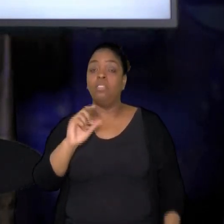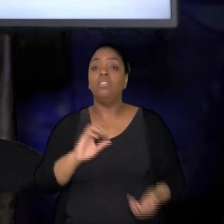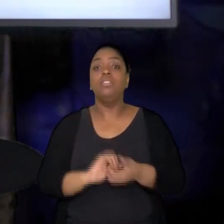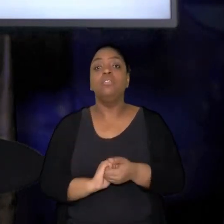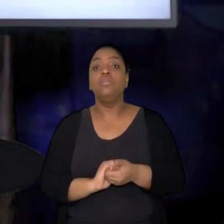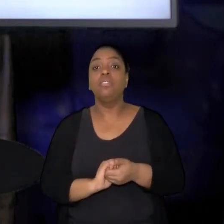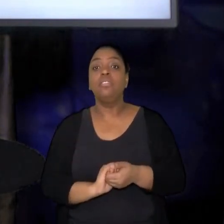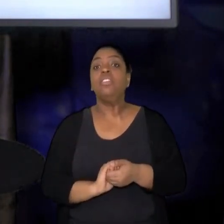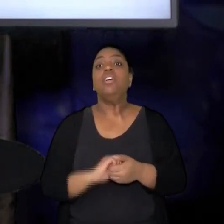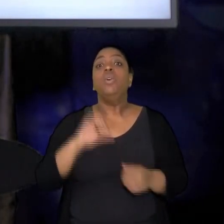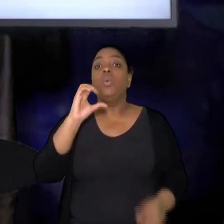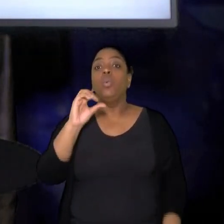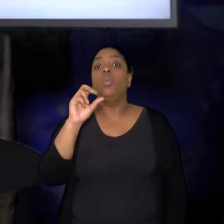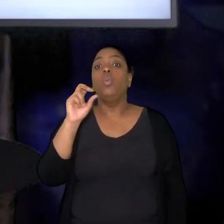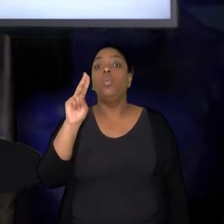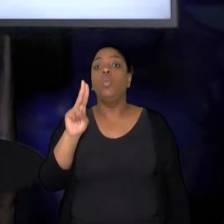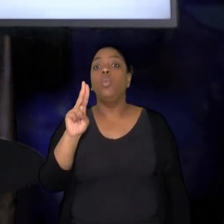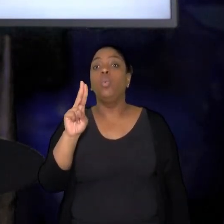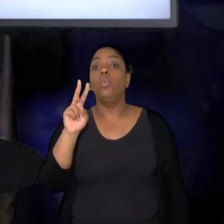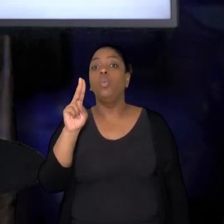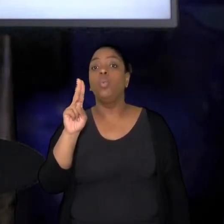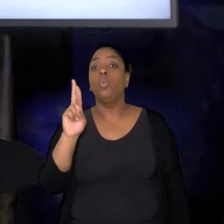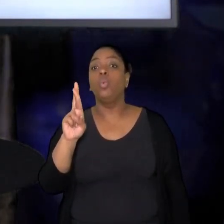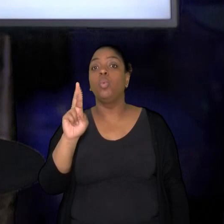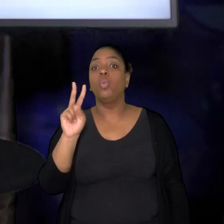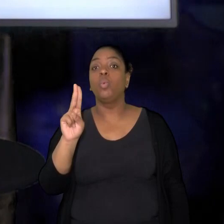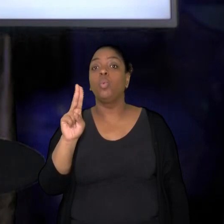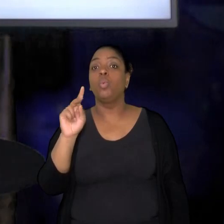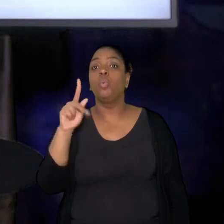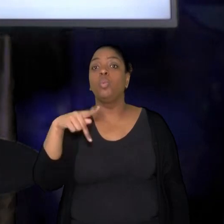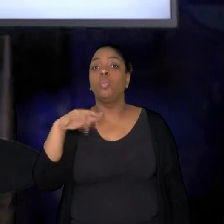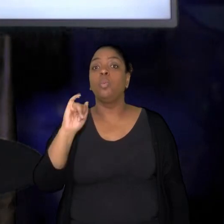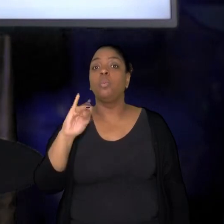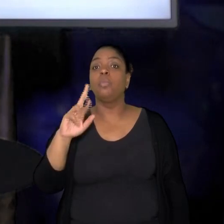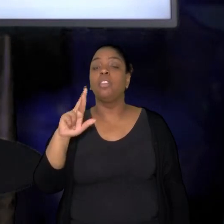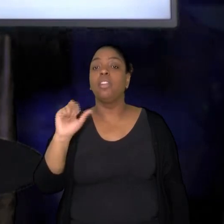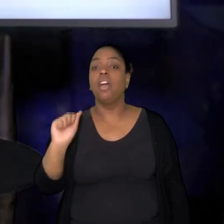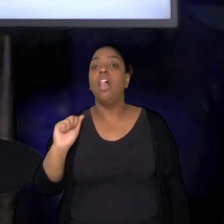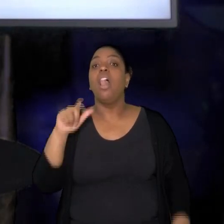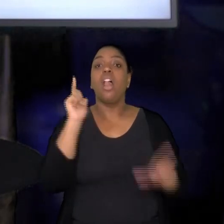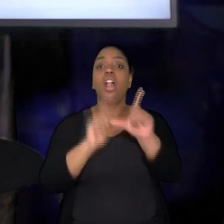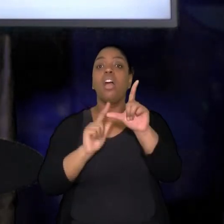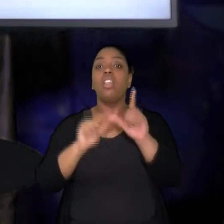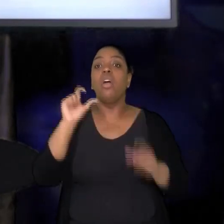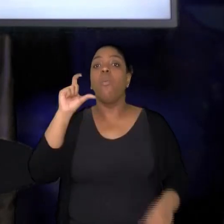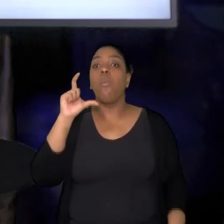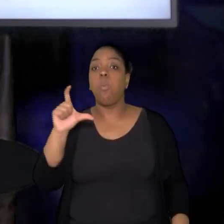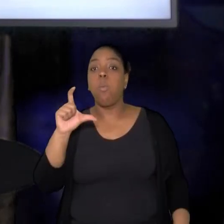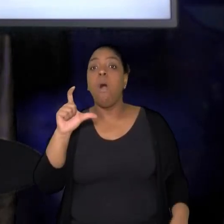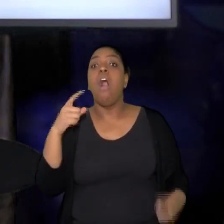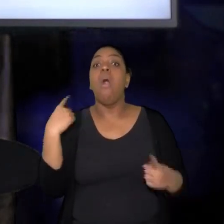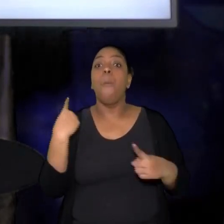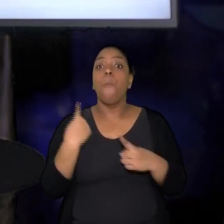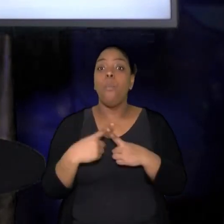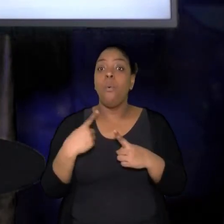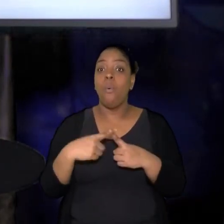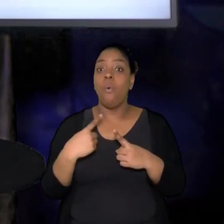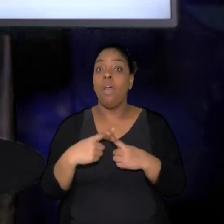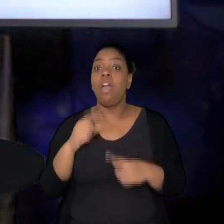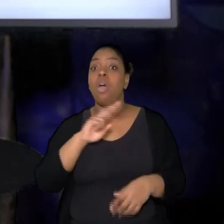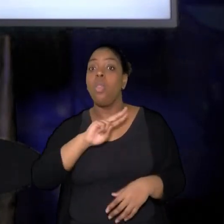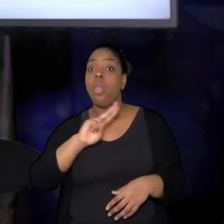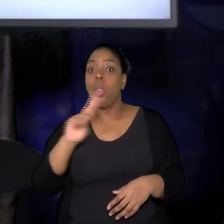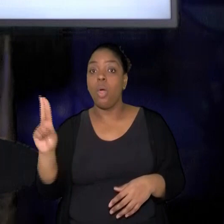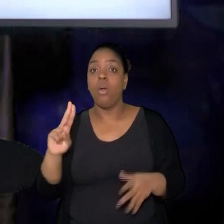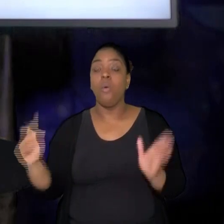palavra Curupira está escrita em letra maiúscula porque é um substantivo próprio. Nomes